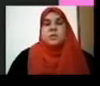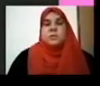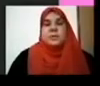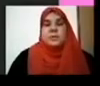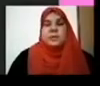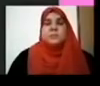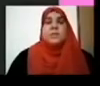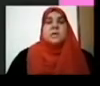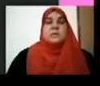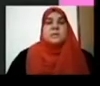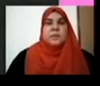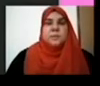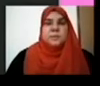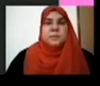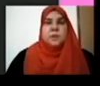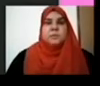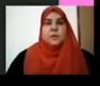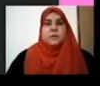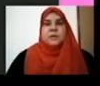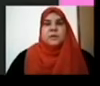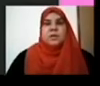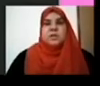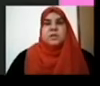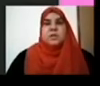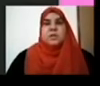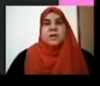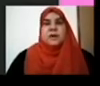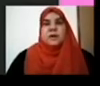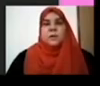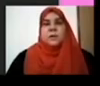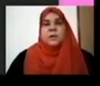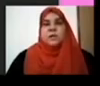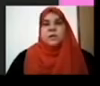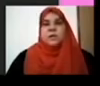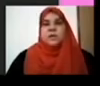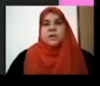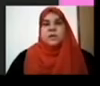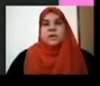de dois quadrados. Certo, pessoal? Então,